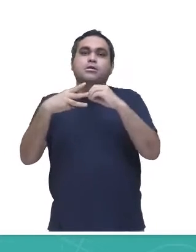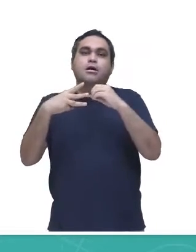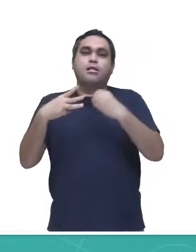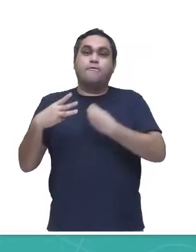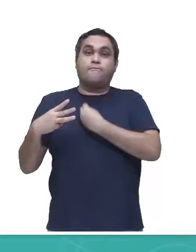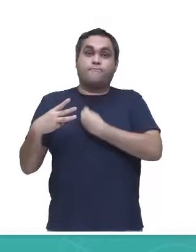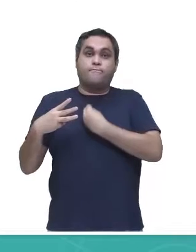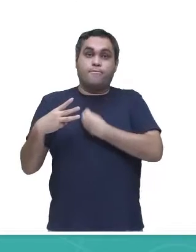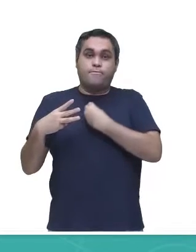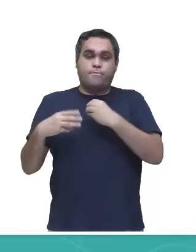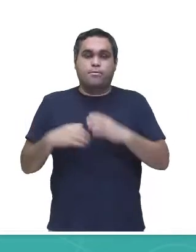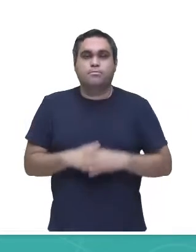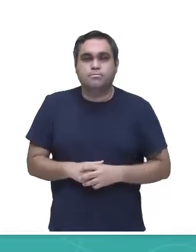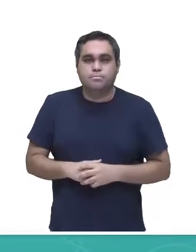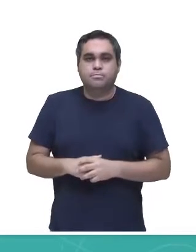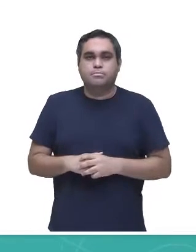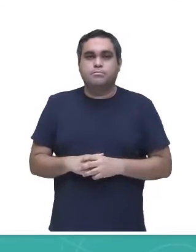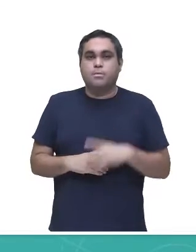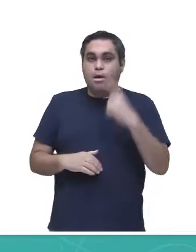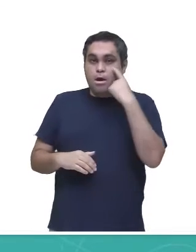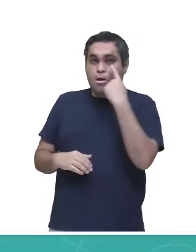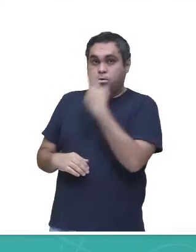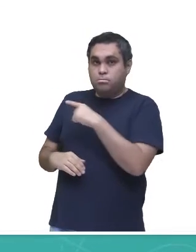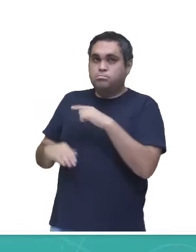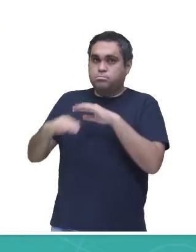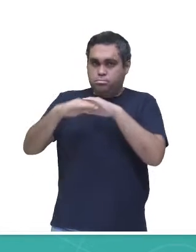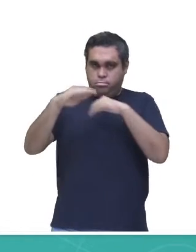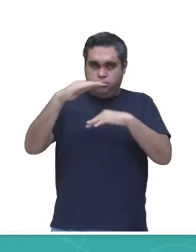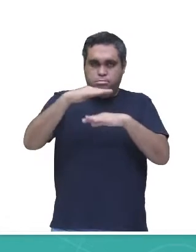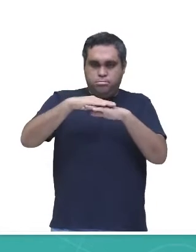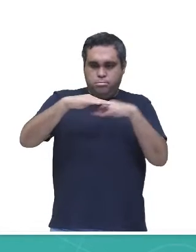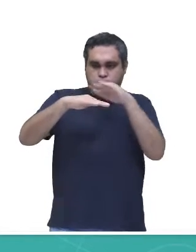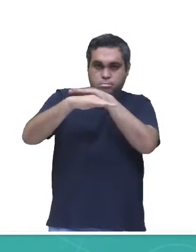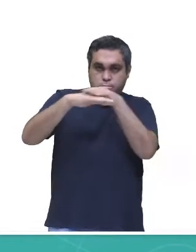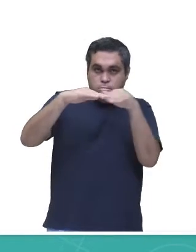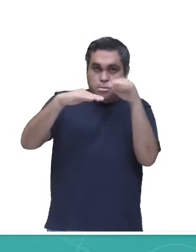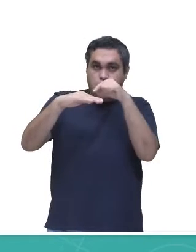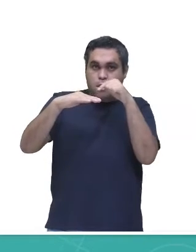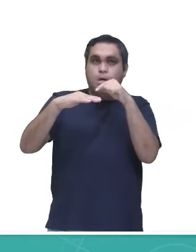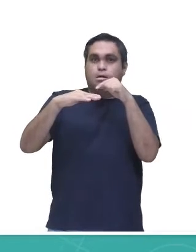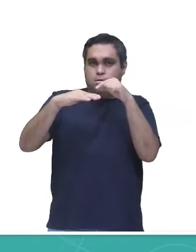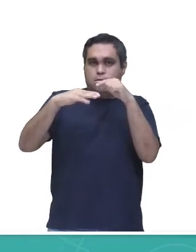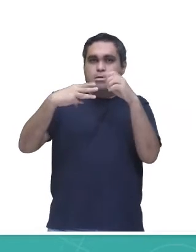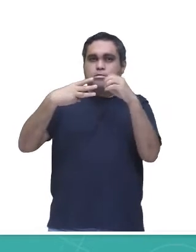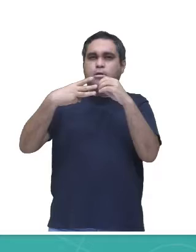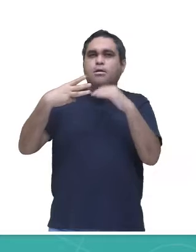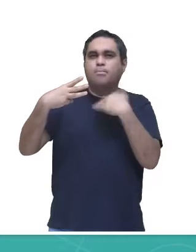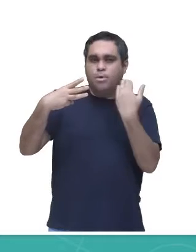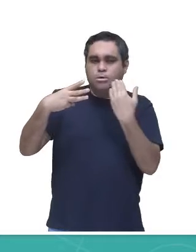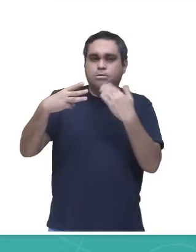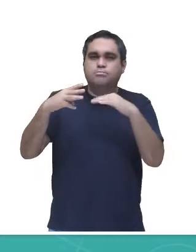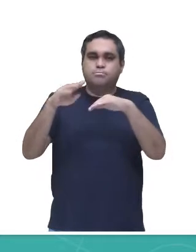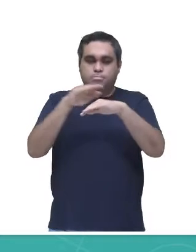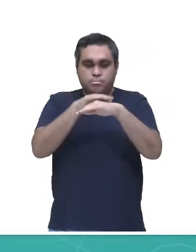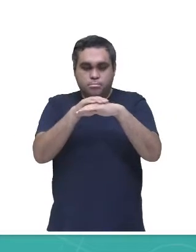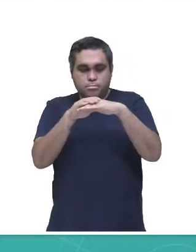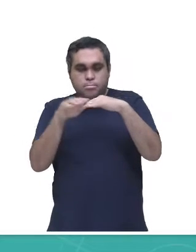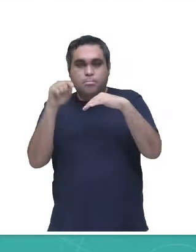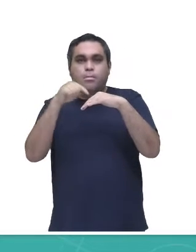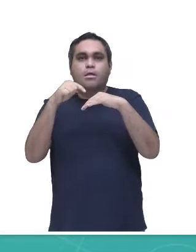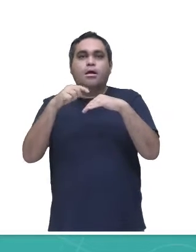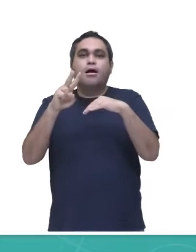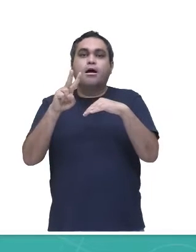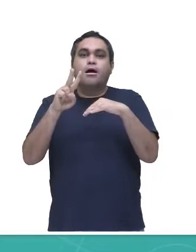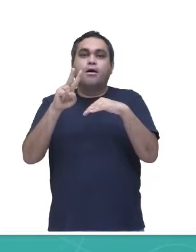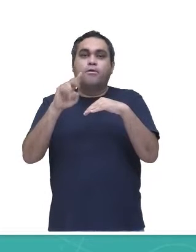vamos observar a nossa imagem novamente. A camada córnea e as camadas, né, de células vivas logo abaixo. A